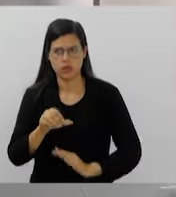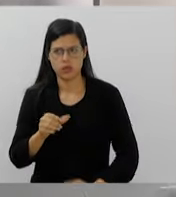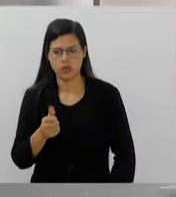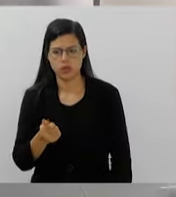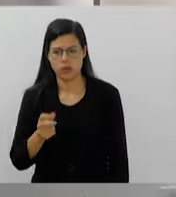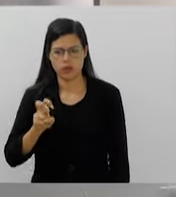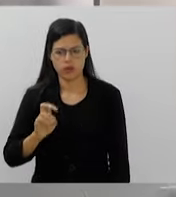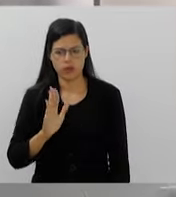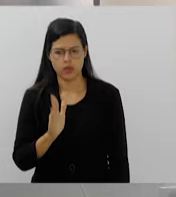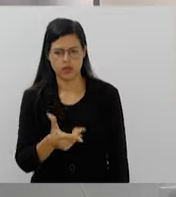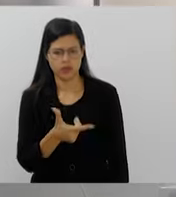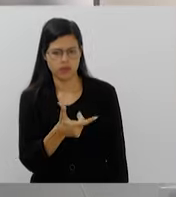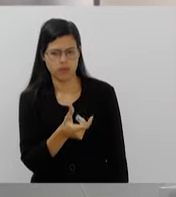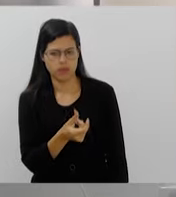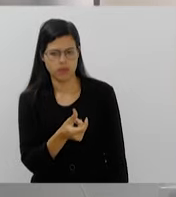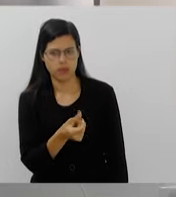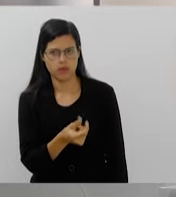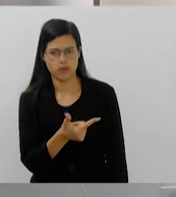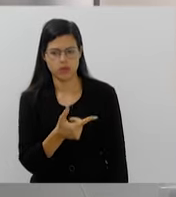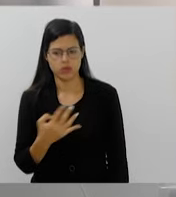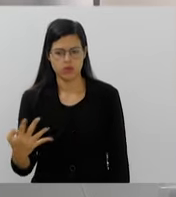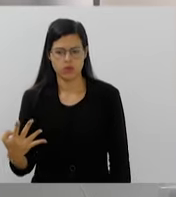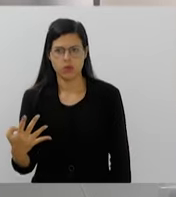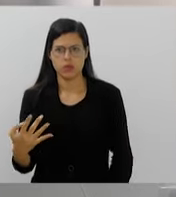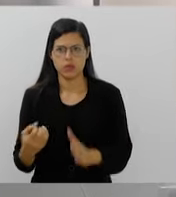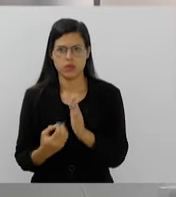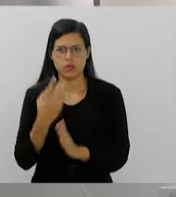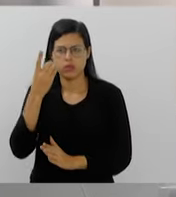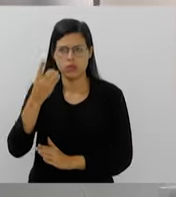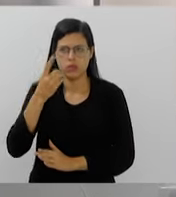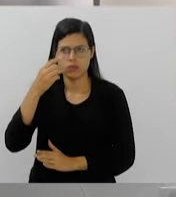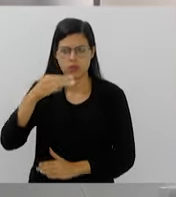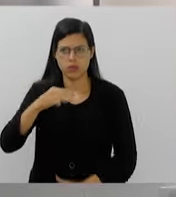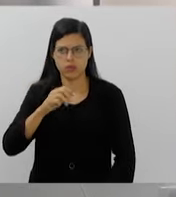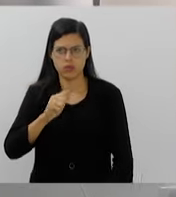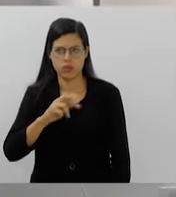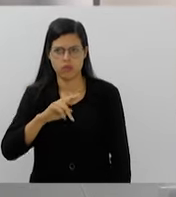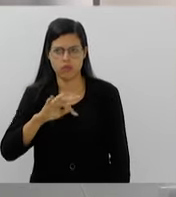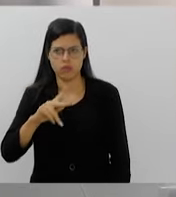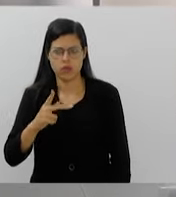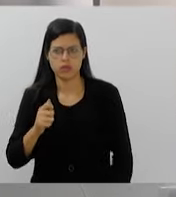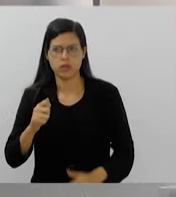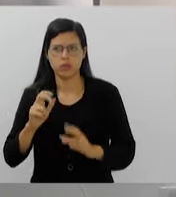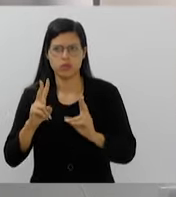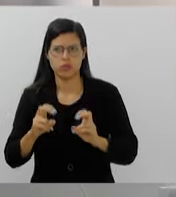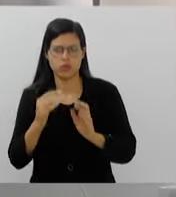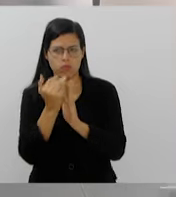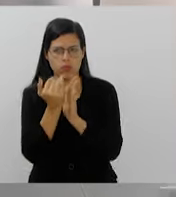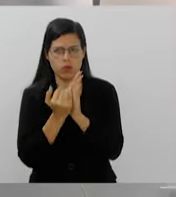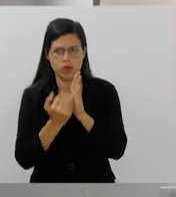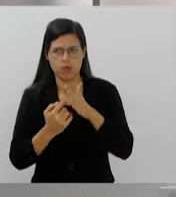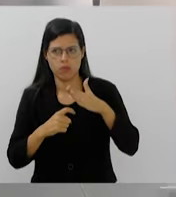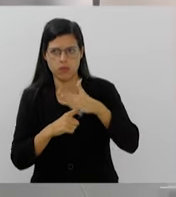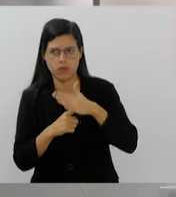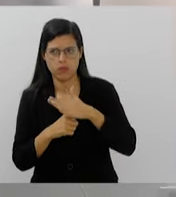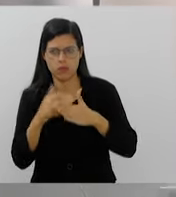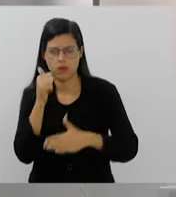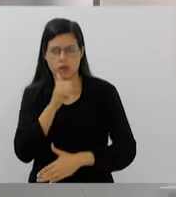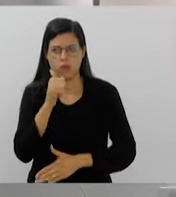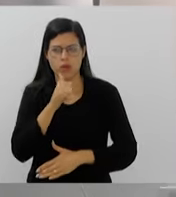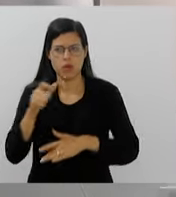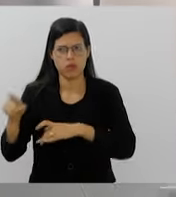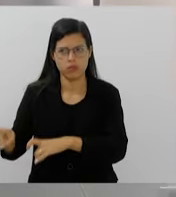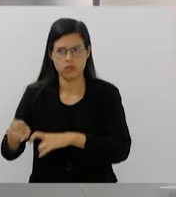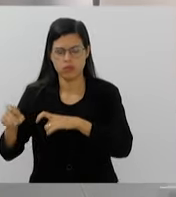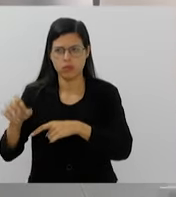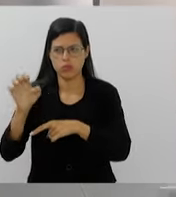36 é o projeto de lei 3915 de 24, de autoria da deputada Marta Rocha, que dispõe sobre a instituição do programa Feira da Mulher do Campo no Estado do Rio de